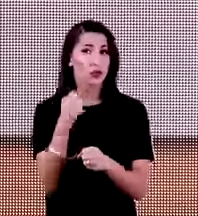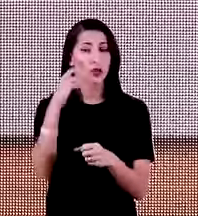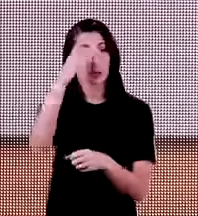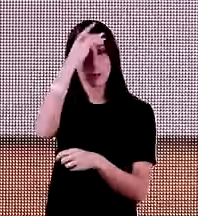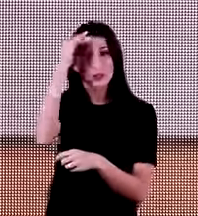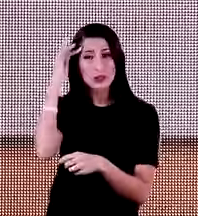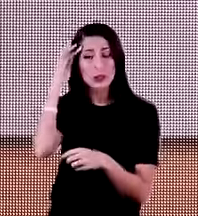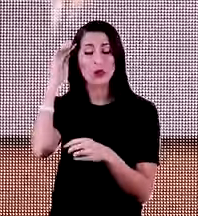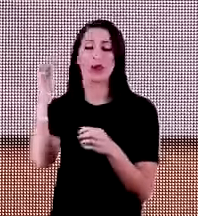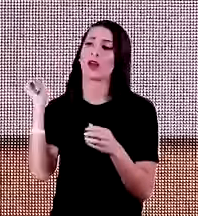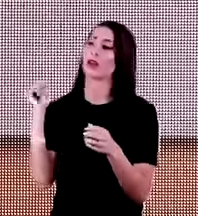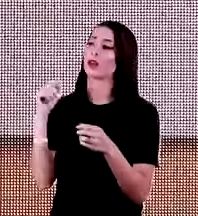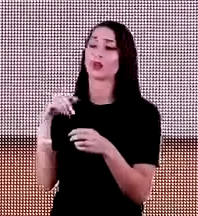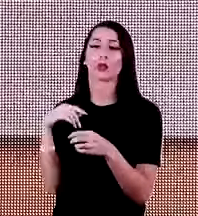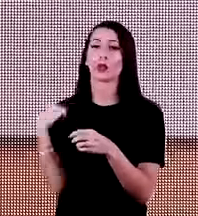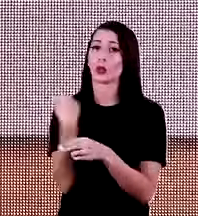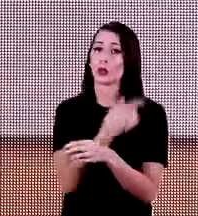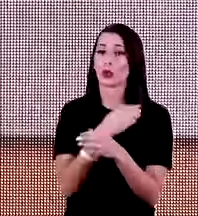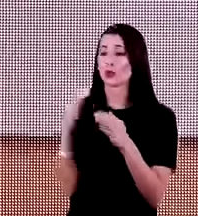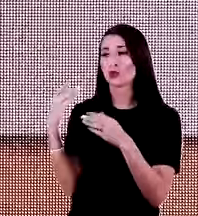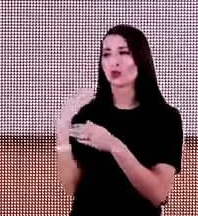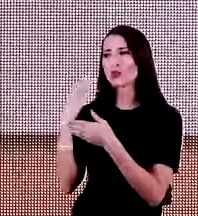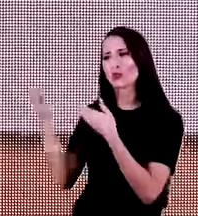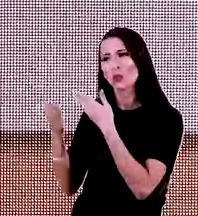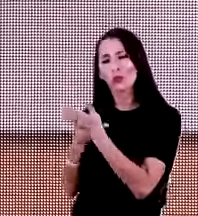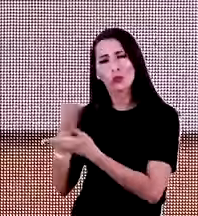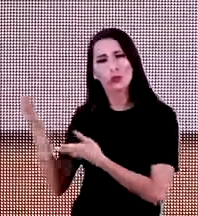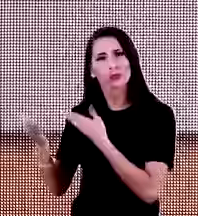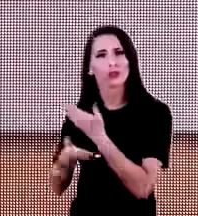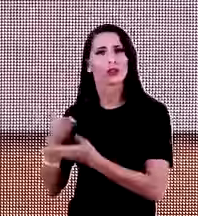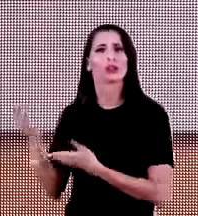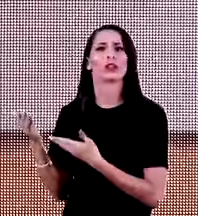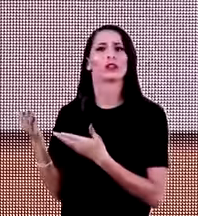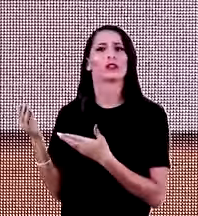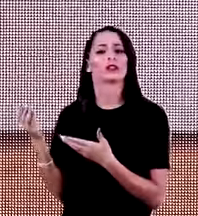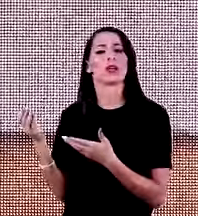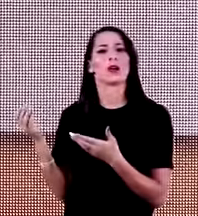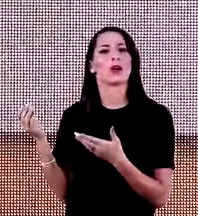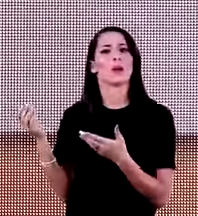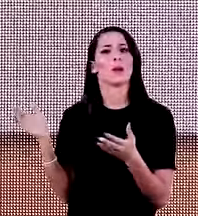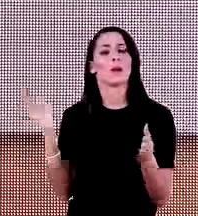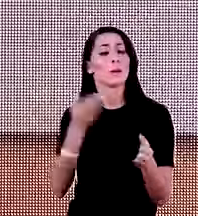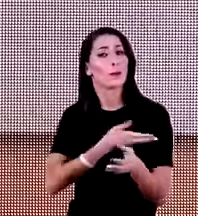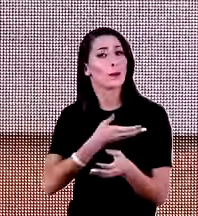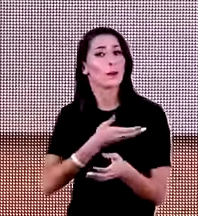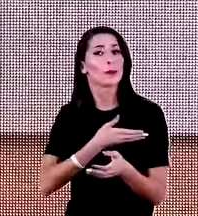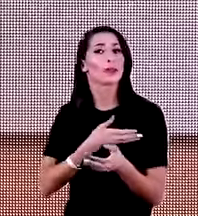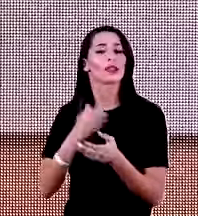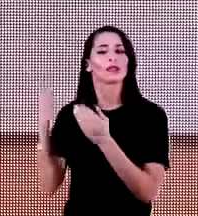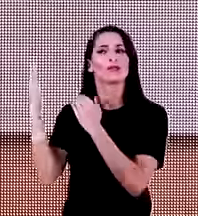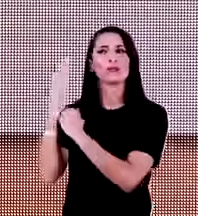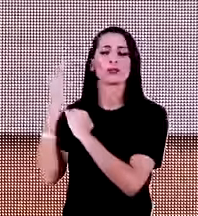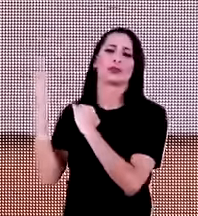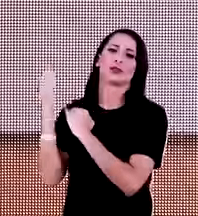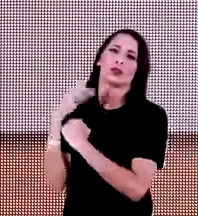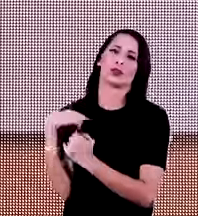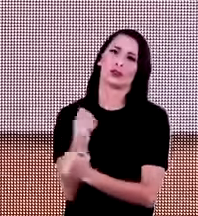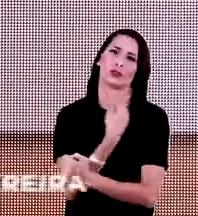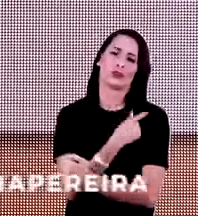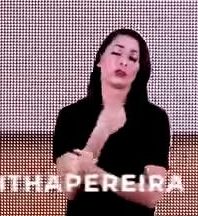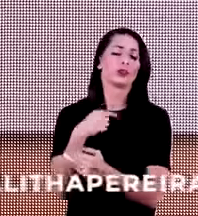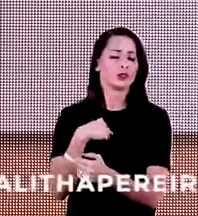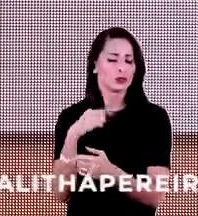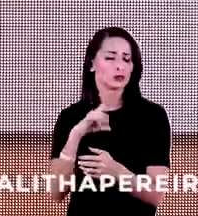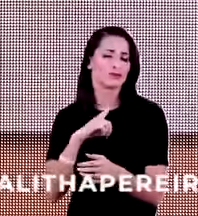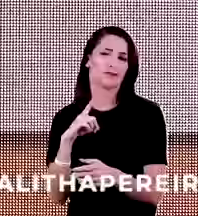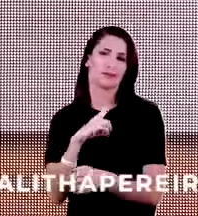dividir, de ter uma amiga de trincheira. Eu não sei se você está aqui e você já está pensando, eu tenho uma amiga de trincheira,